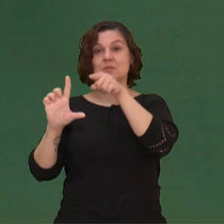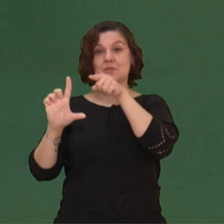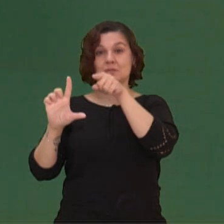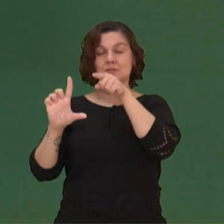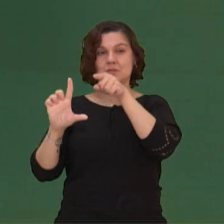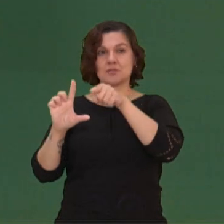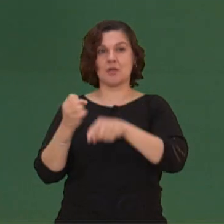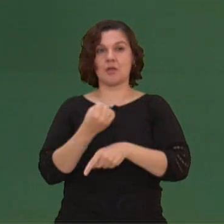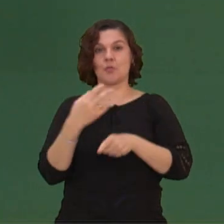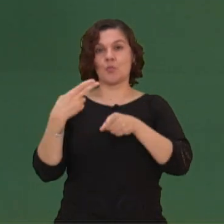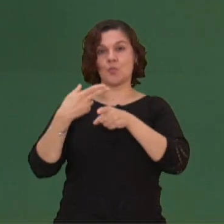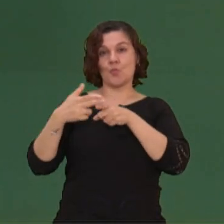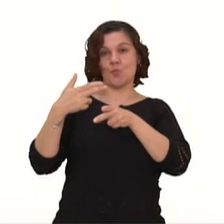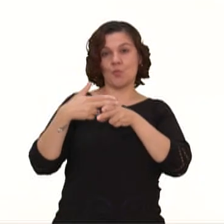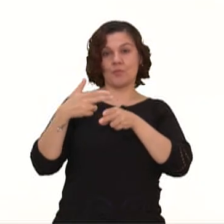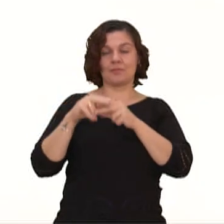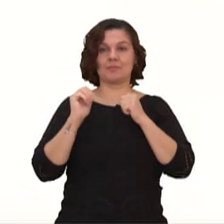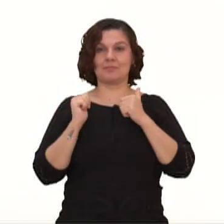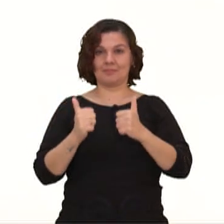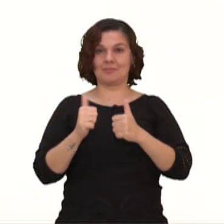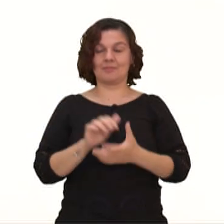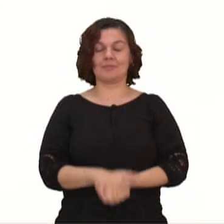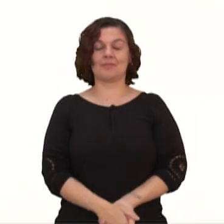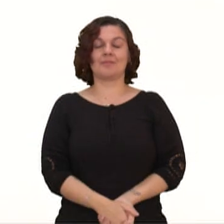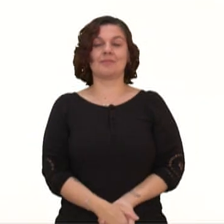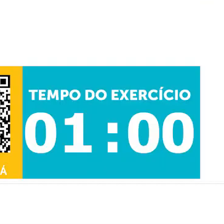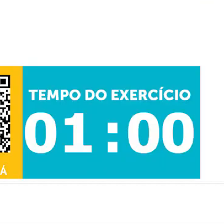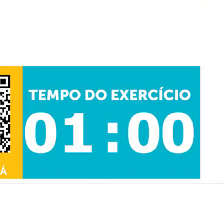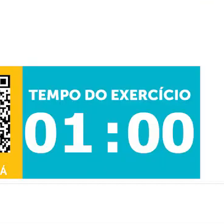respectivamente. Já voltamos.